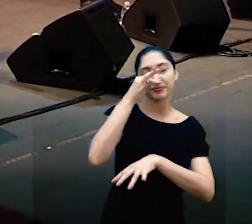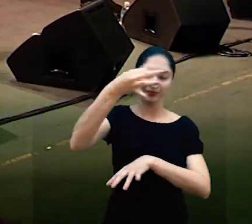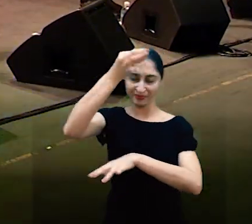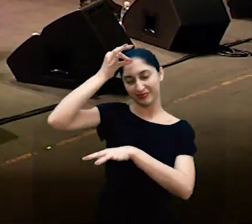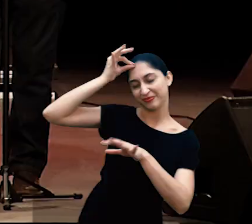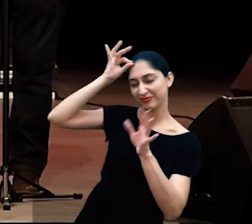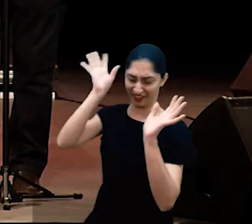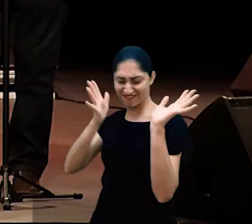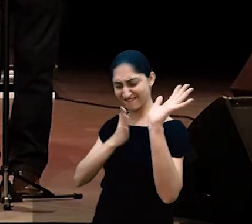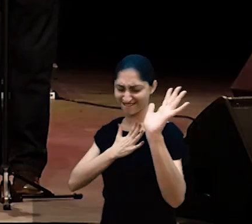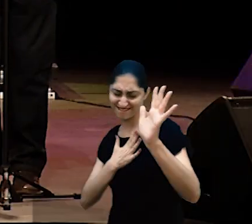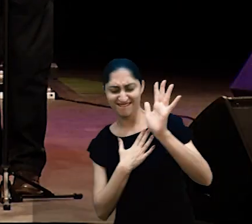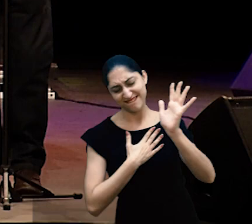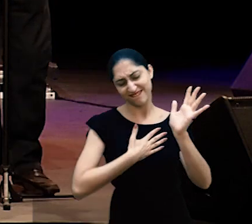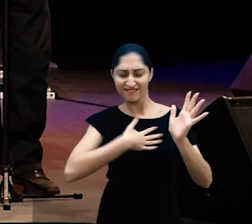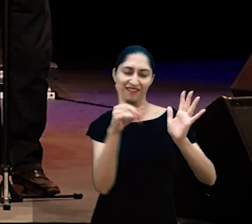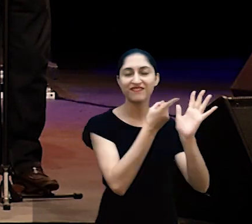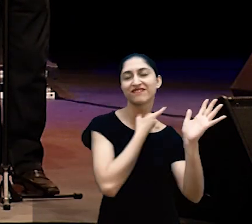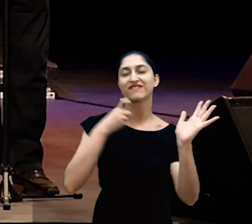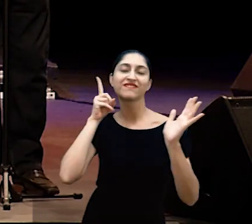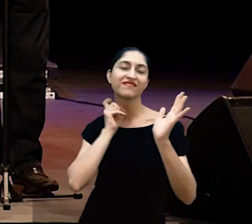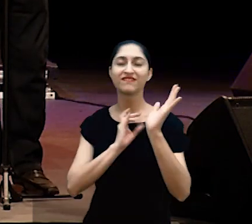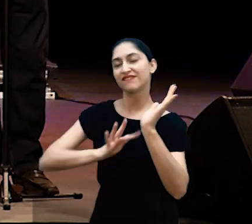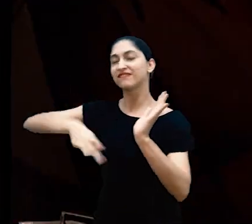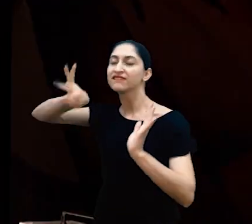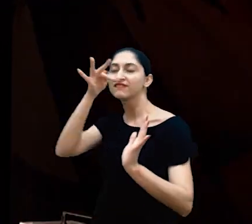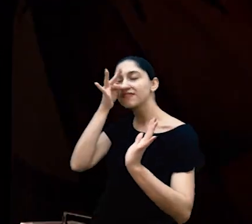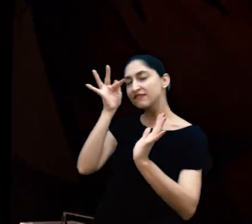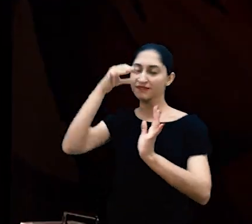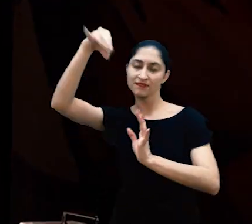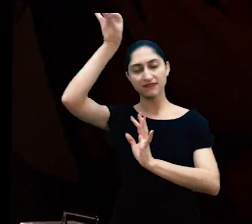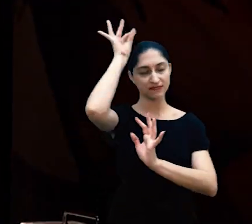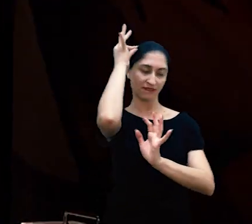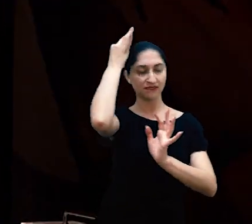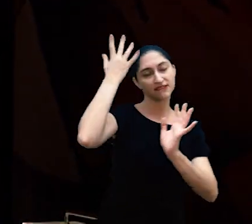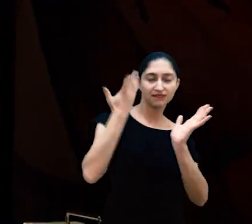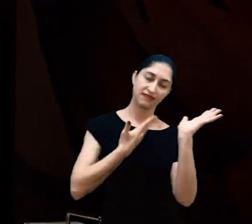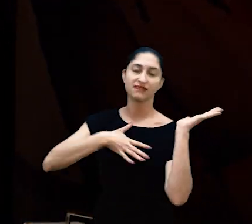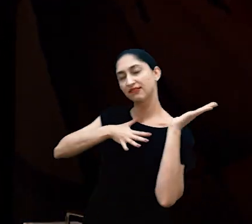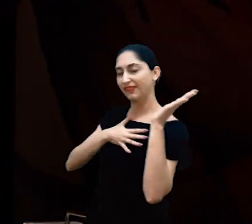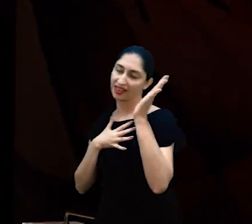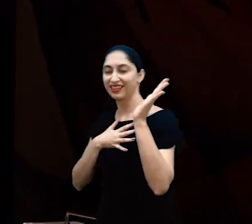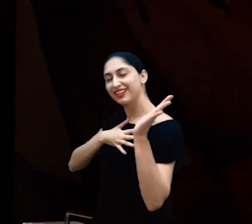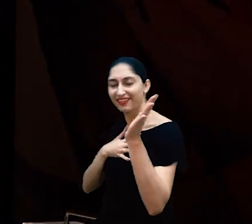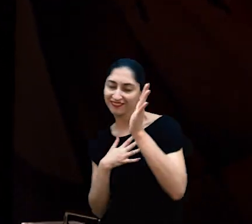no forró. Bota água de cheiro, flor no cabelo e cai no forró.